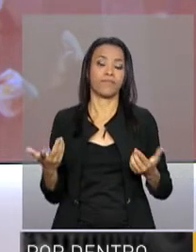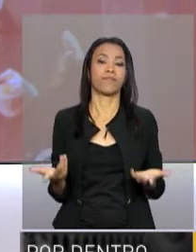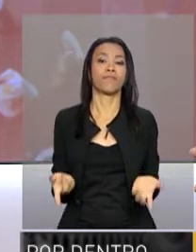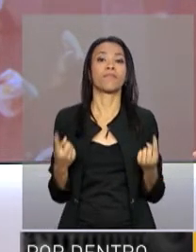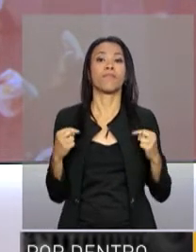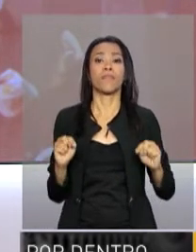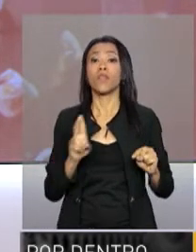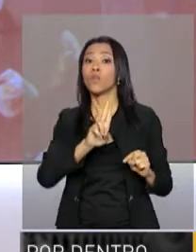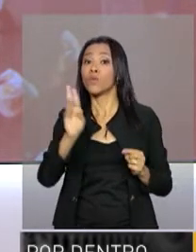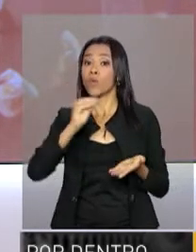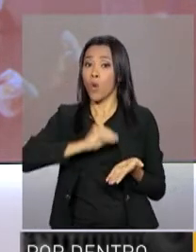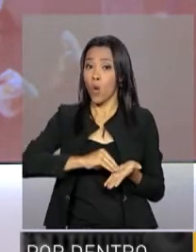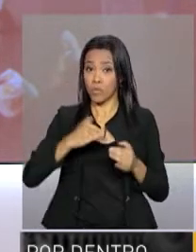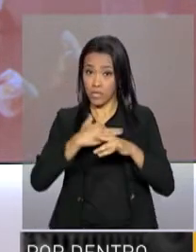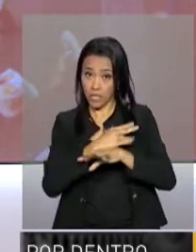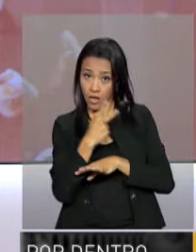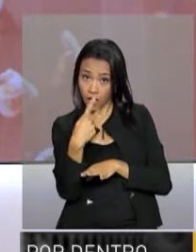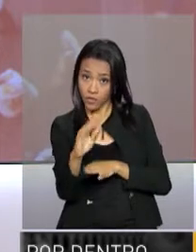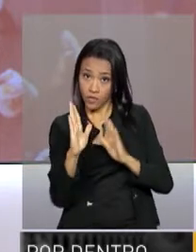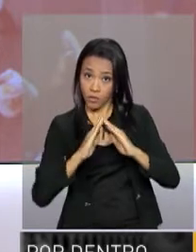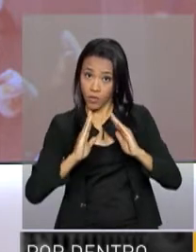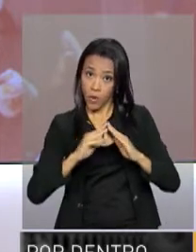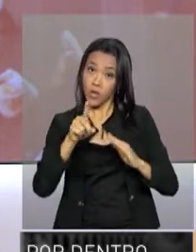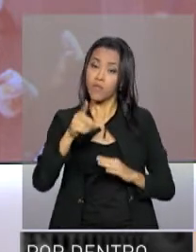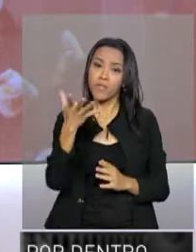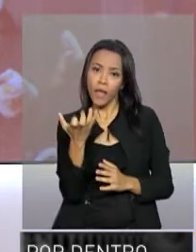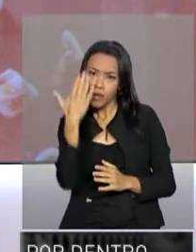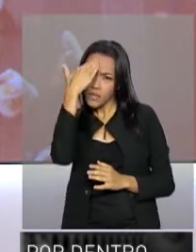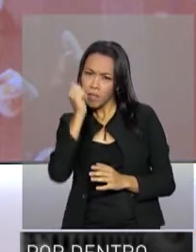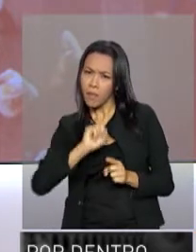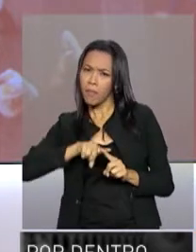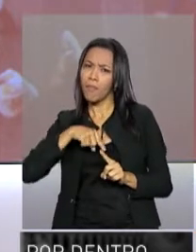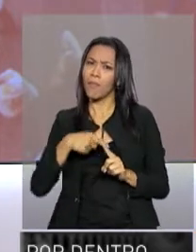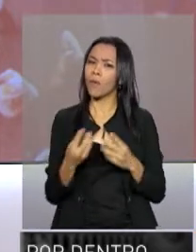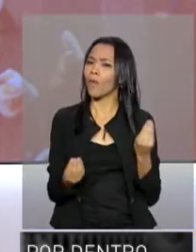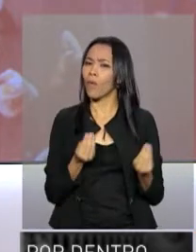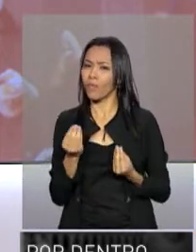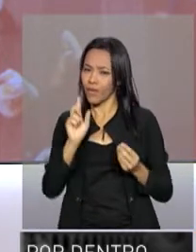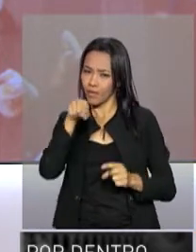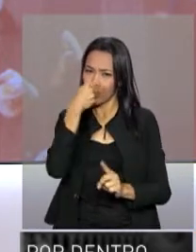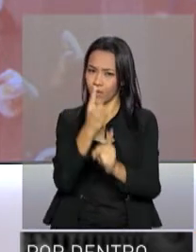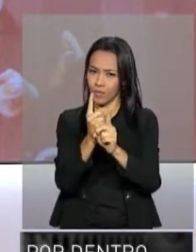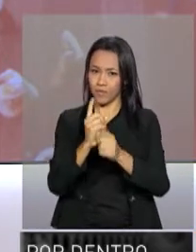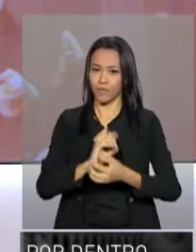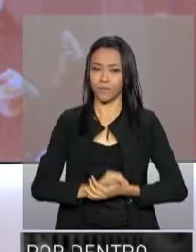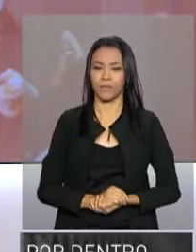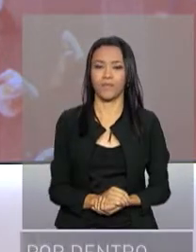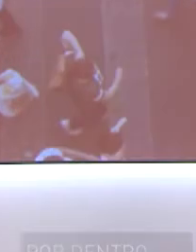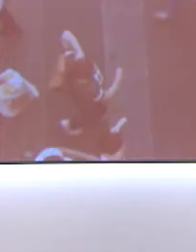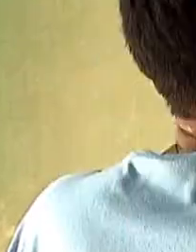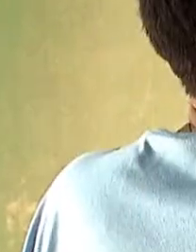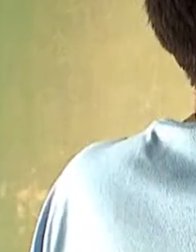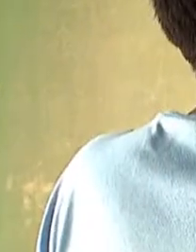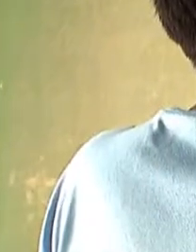pordentrodogoverno@presidencia.gov.br. Informe o seu nome, a cidade onde você mora e o que você gostaria de saber. Até a próxima!